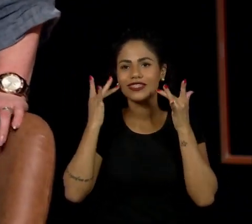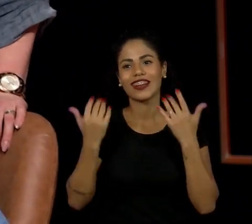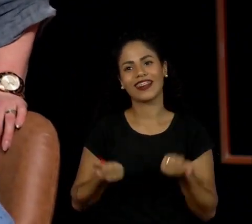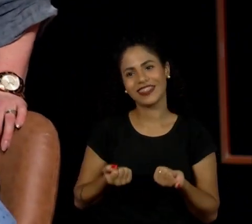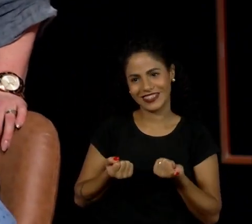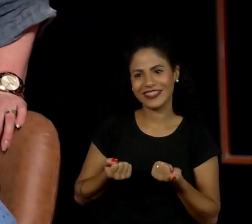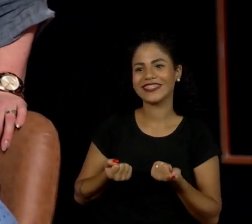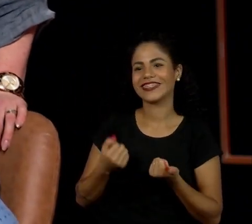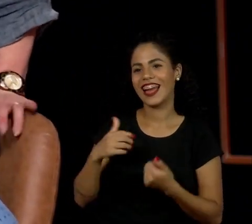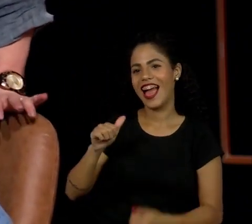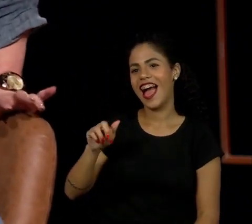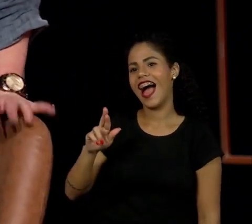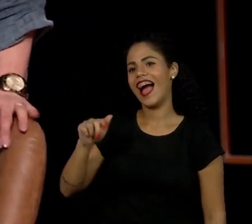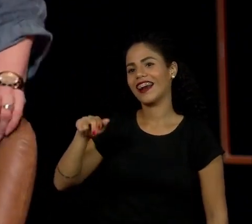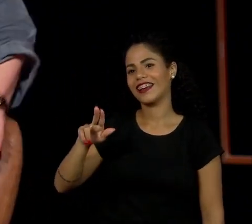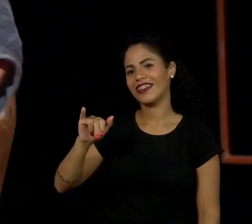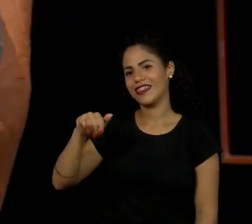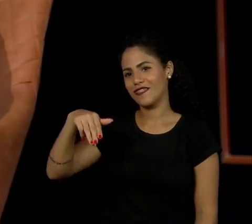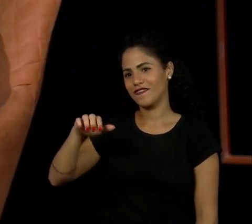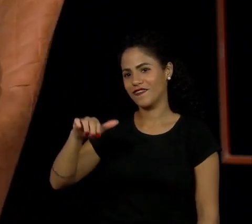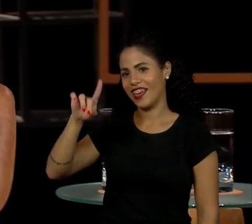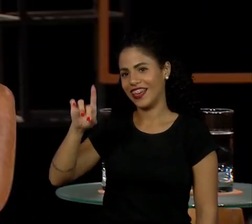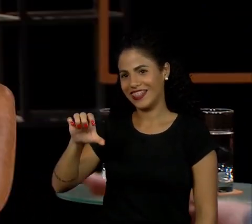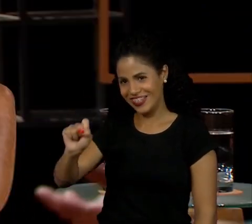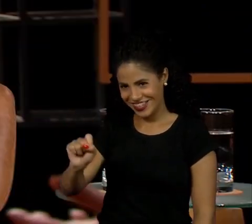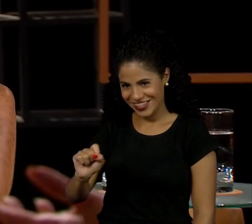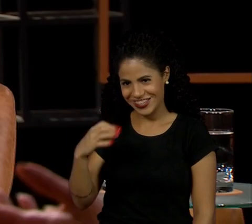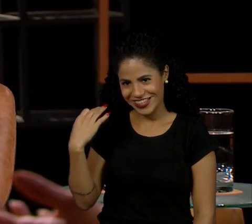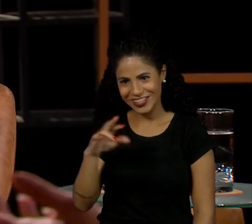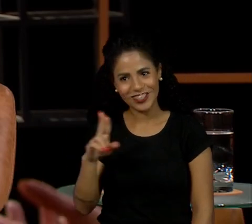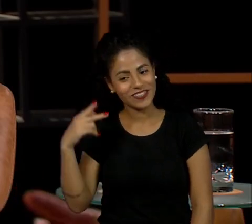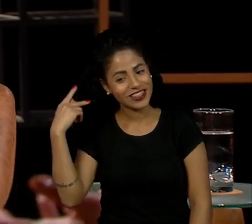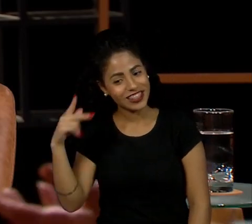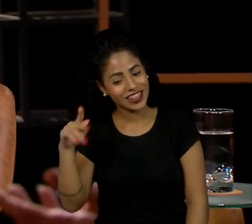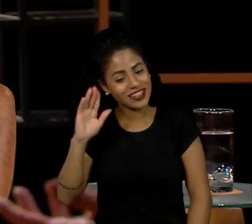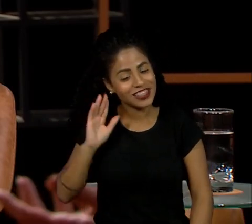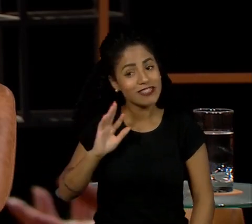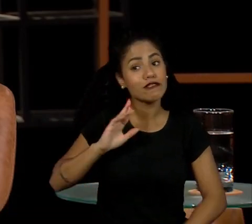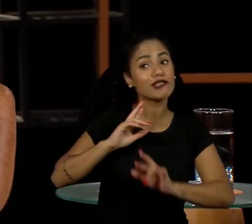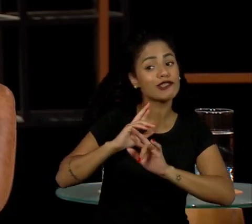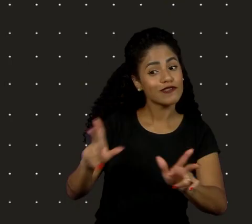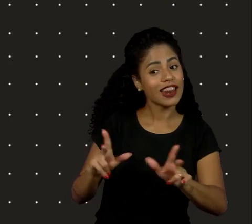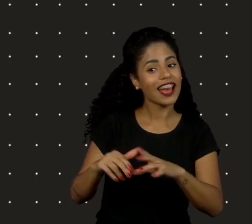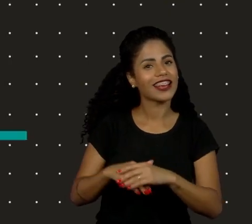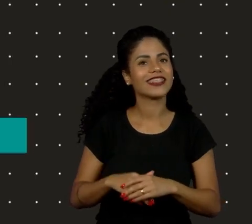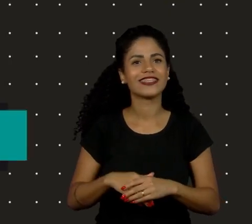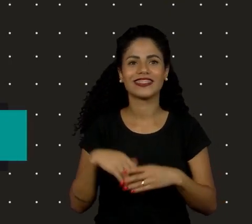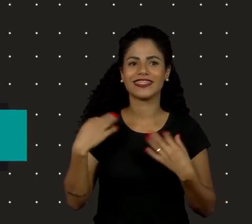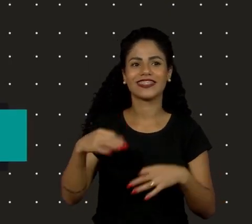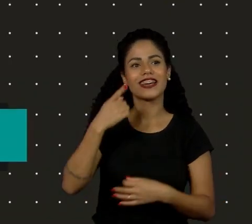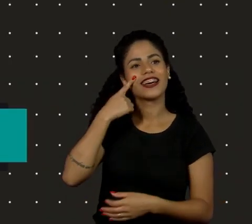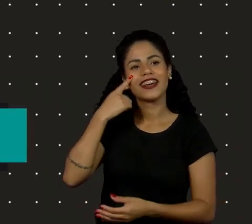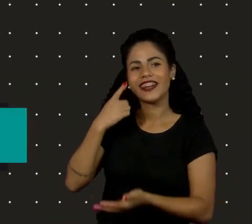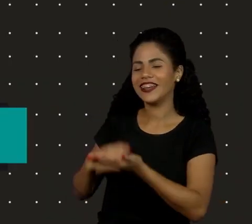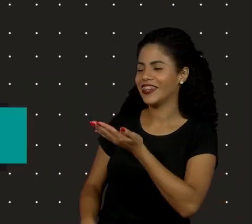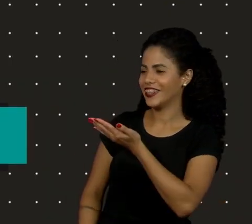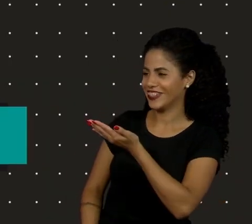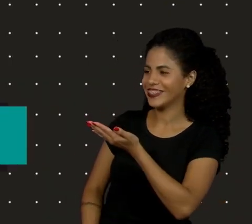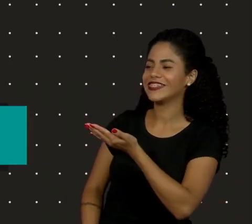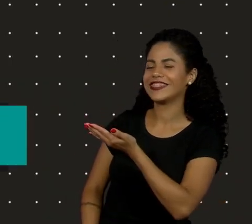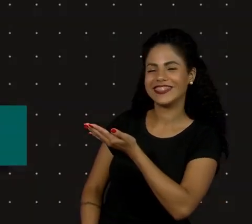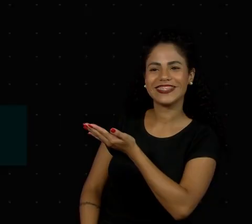Arquimedes, veio o nome dele. Sim, é Arquimedes. Você vê que é um belo nome. Não é? Honrou o nome que